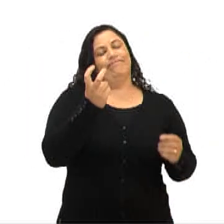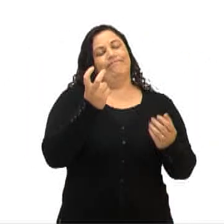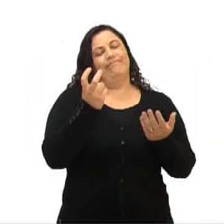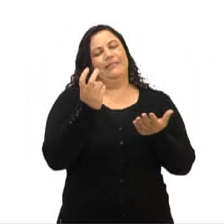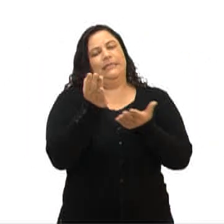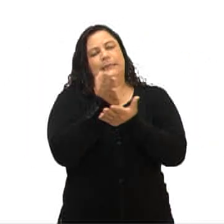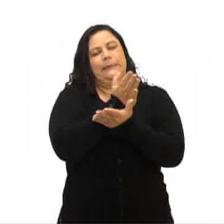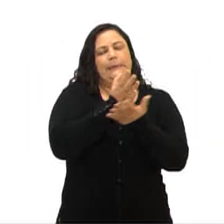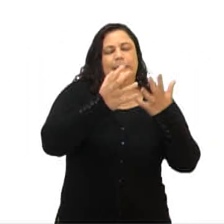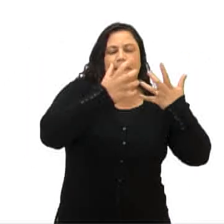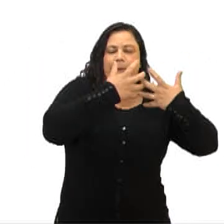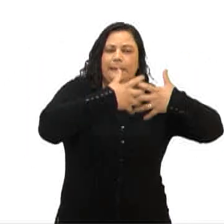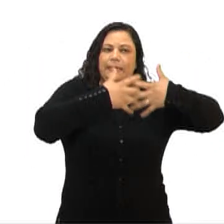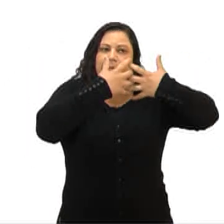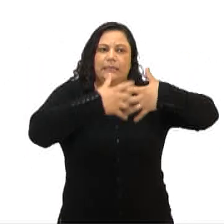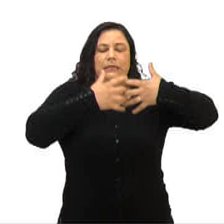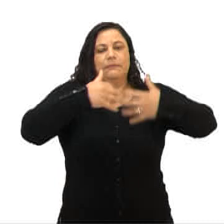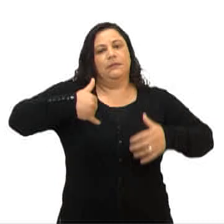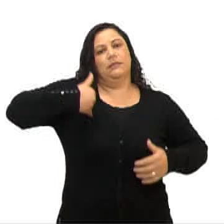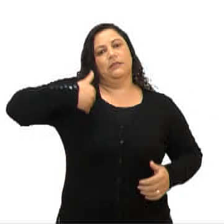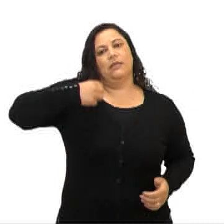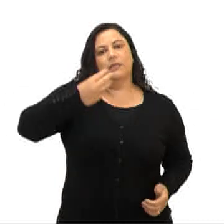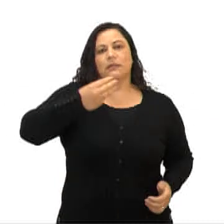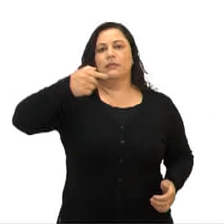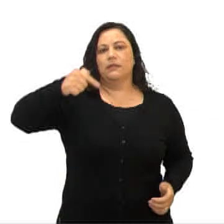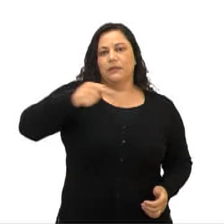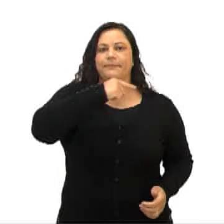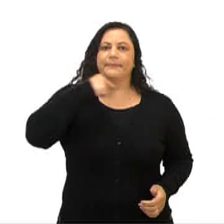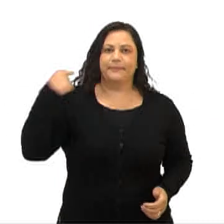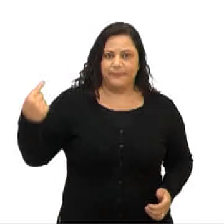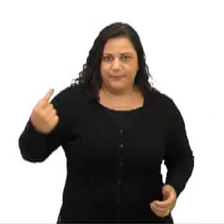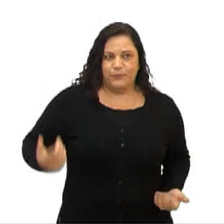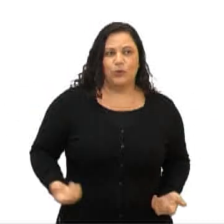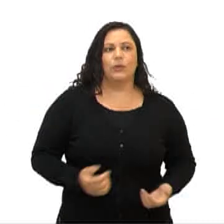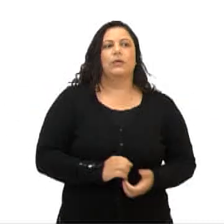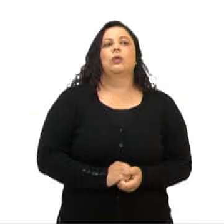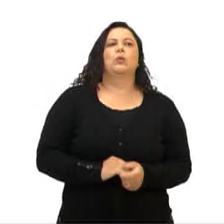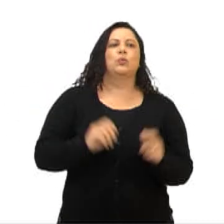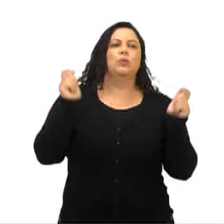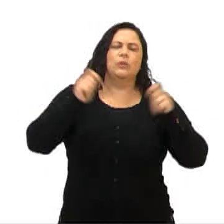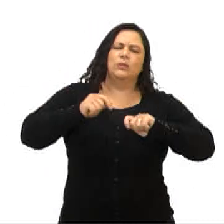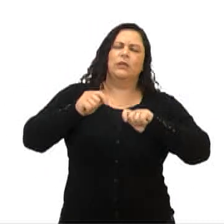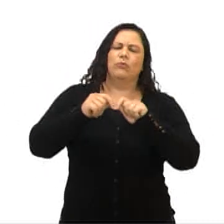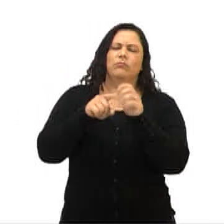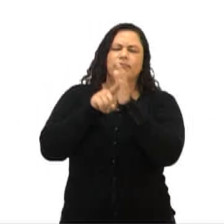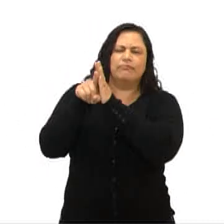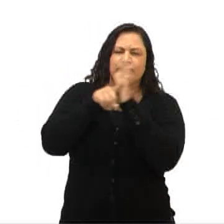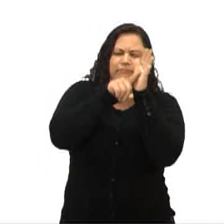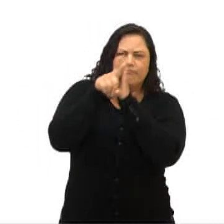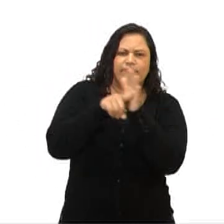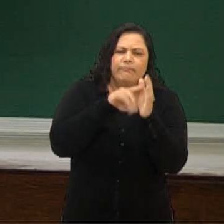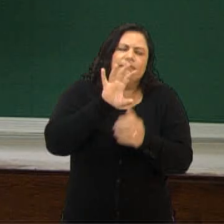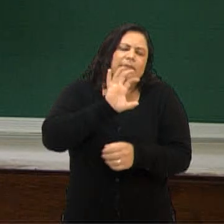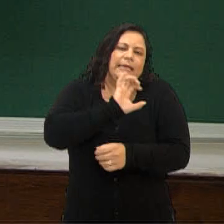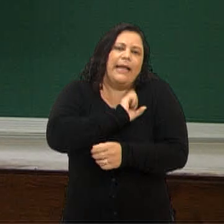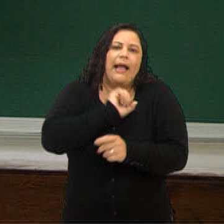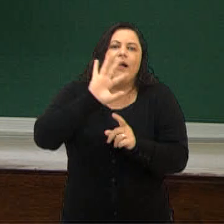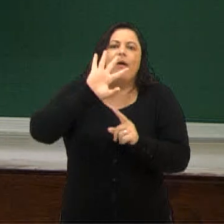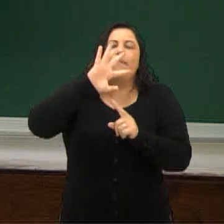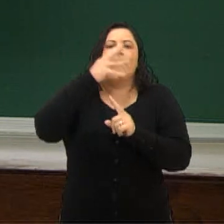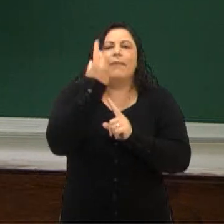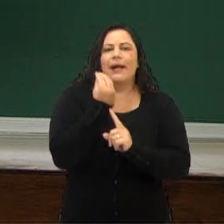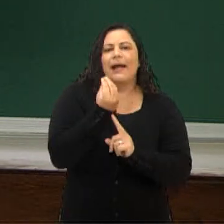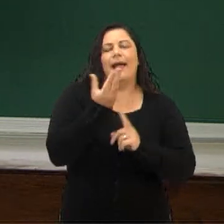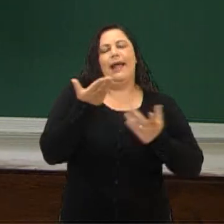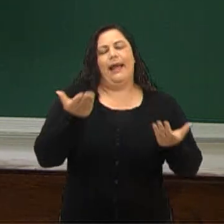breve, 37 anos. Um grande objeto de estudo e fascínio de quem ama a arte. Eu sou apaixonado. A gente até,